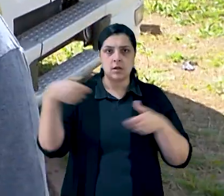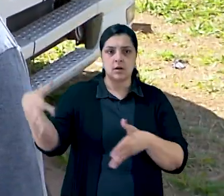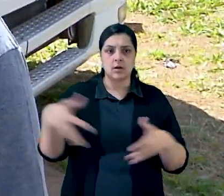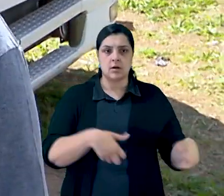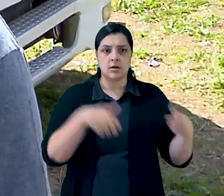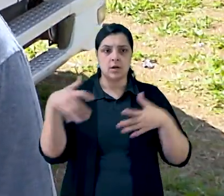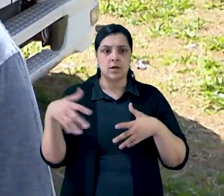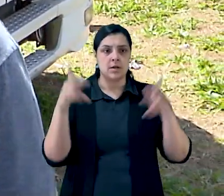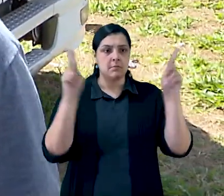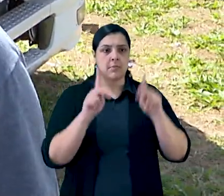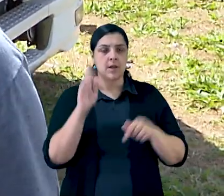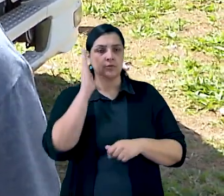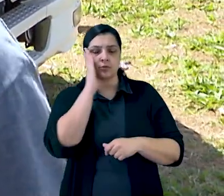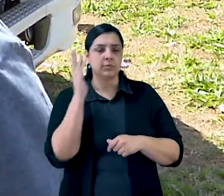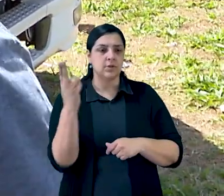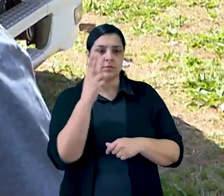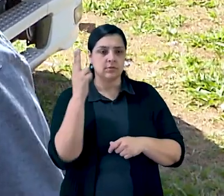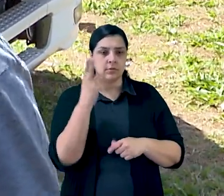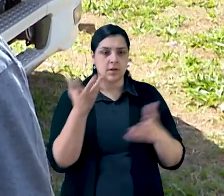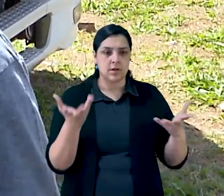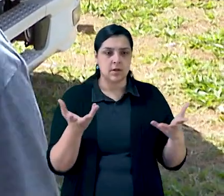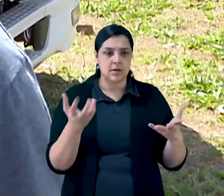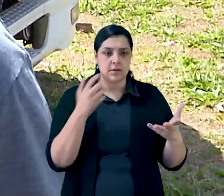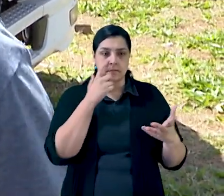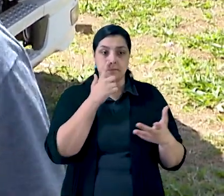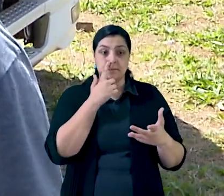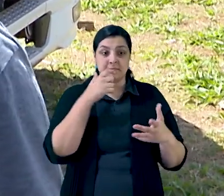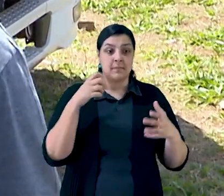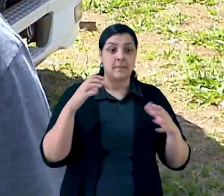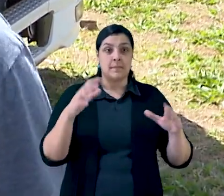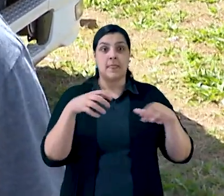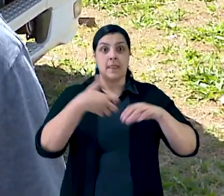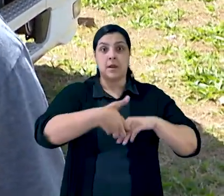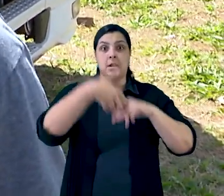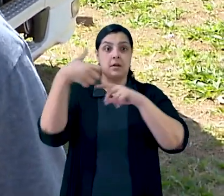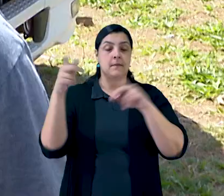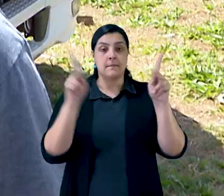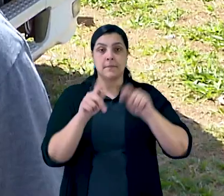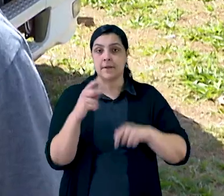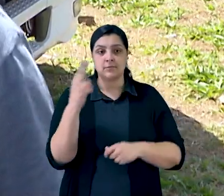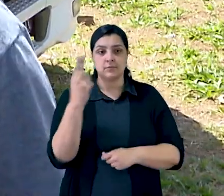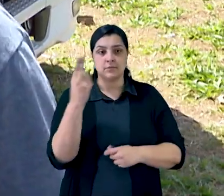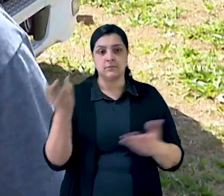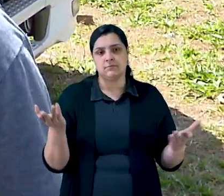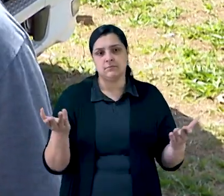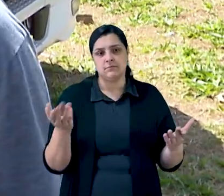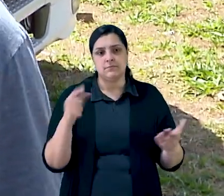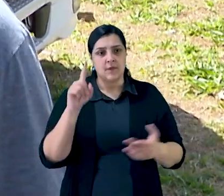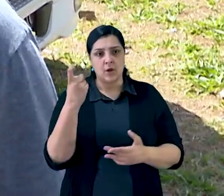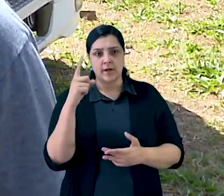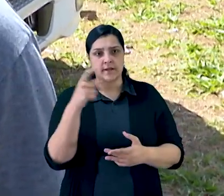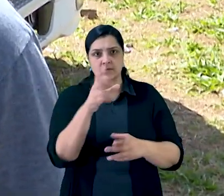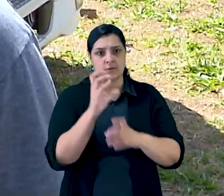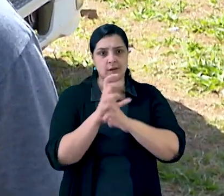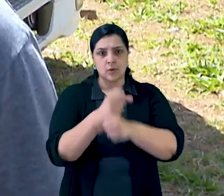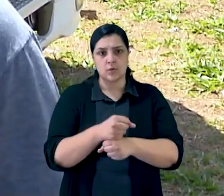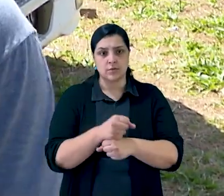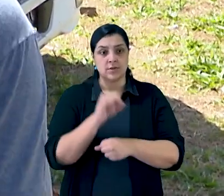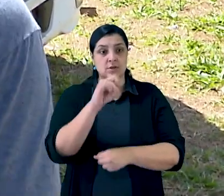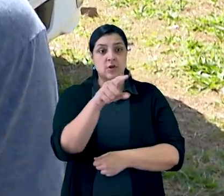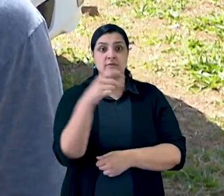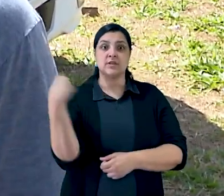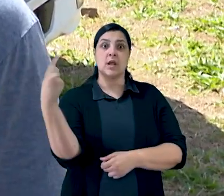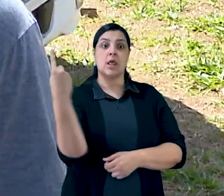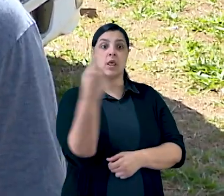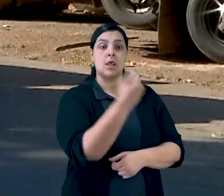para descarregar, você não tem paz para você dormir, com empilhadeira entrando dentro do implemento, balançando a cabine. E aí isso aí não é contado como hora extra, é contado